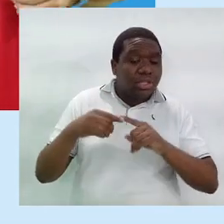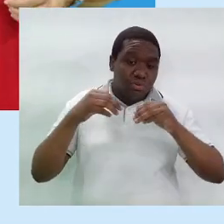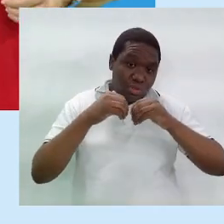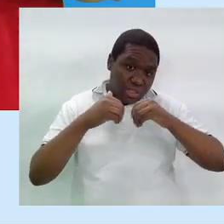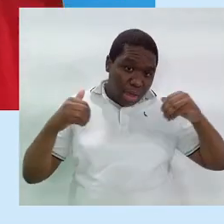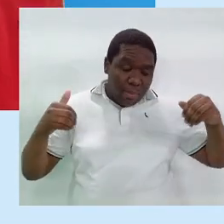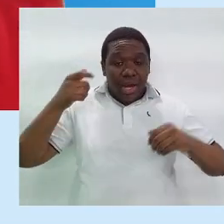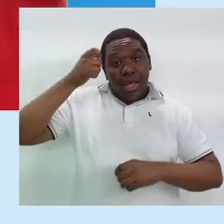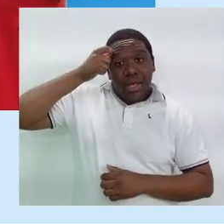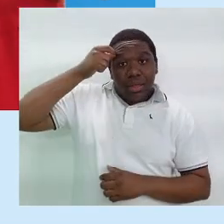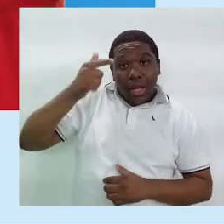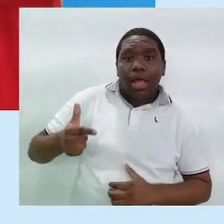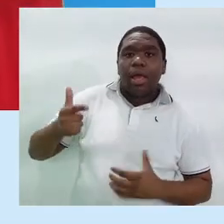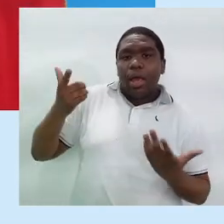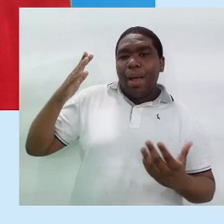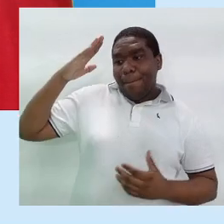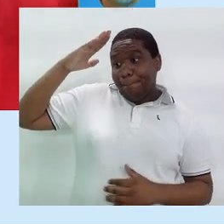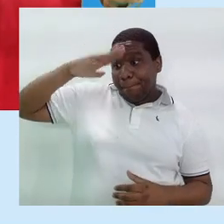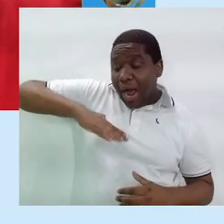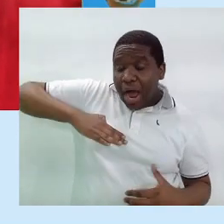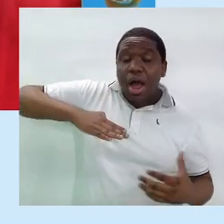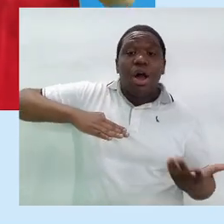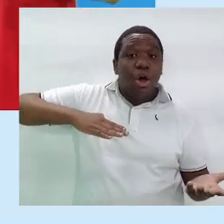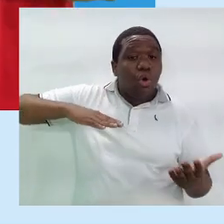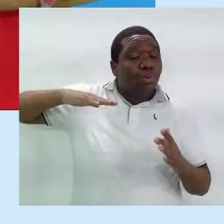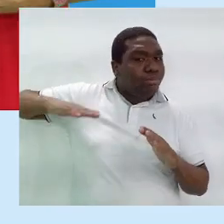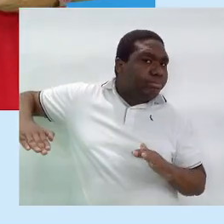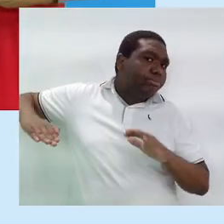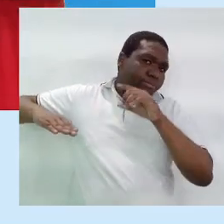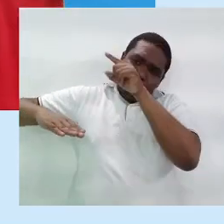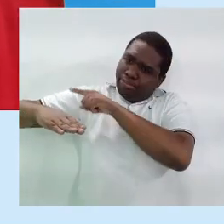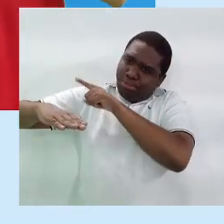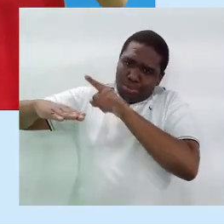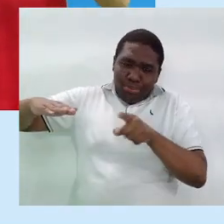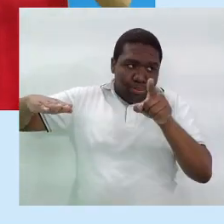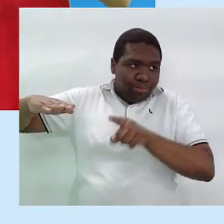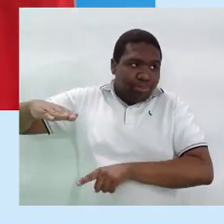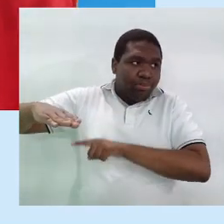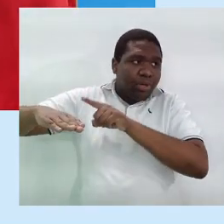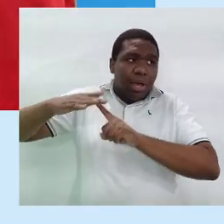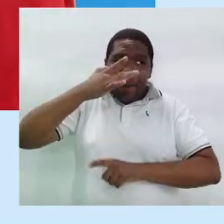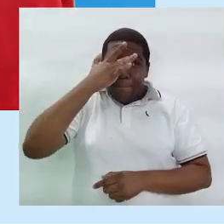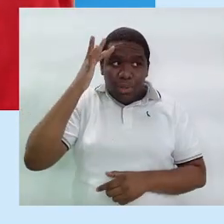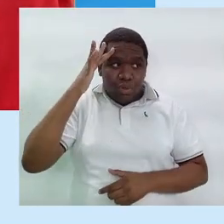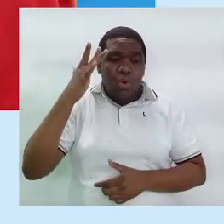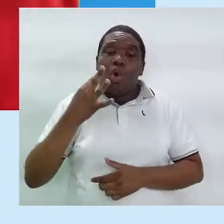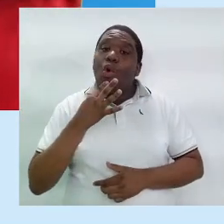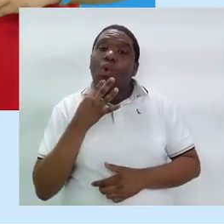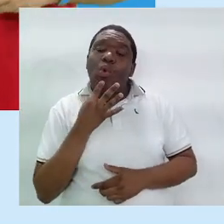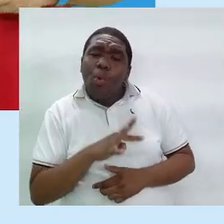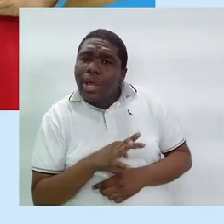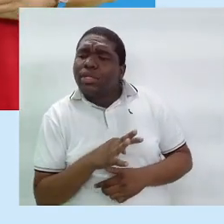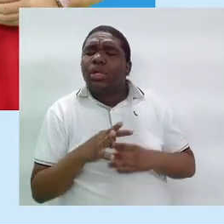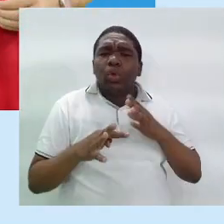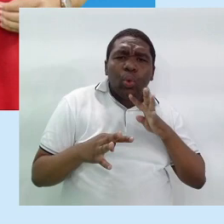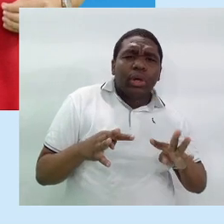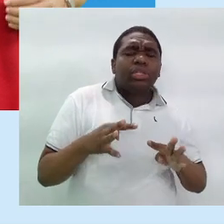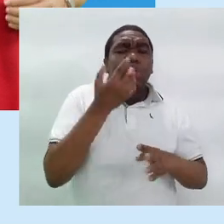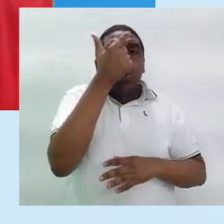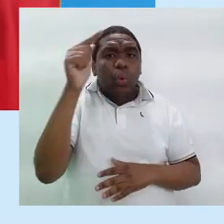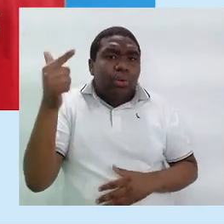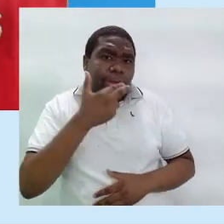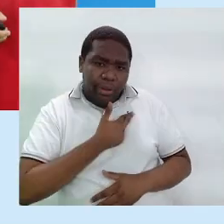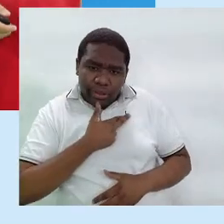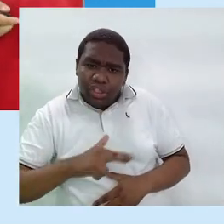a ideia do mal que muitas pessoas, sem ter conhecimento sobre ela ou sobre outras